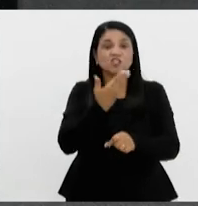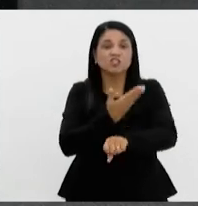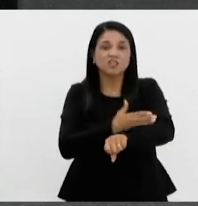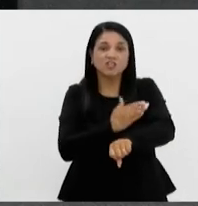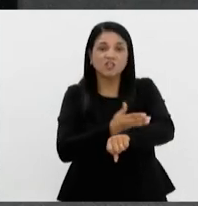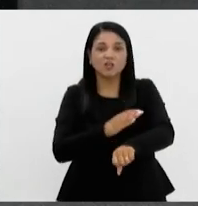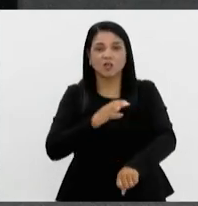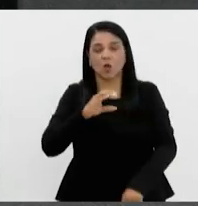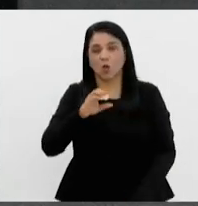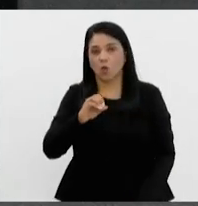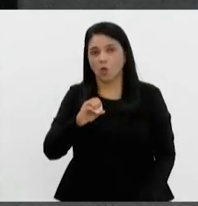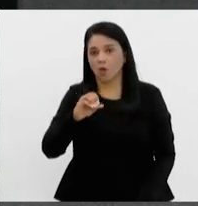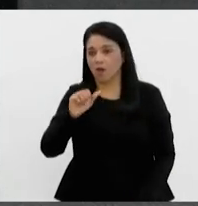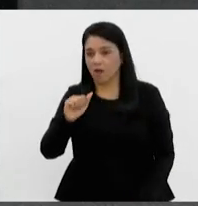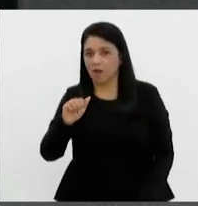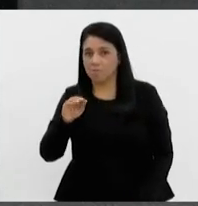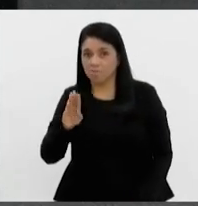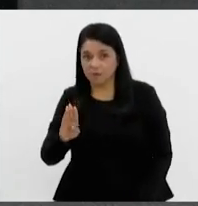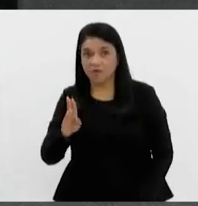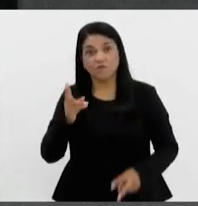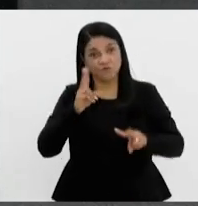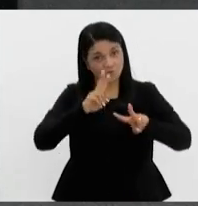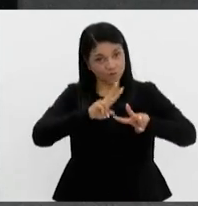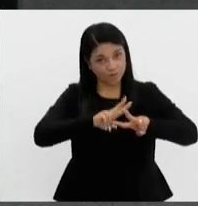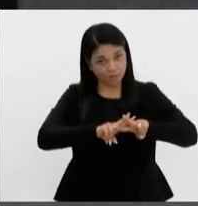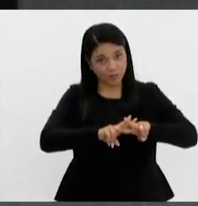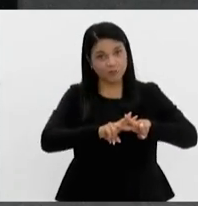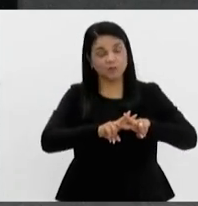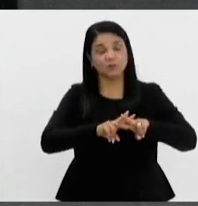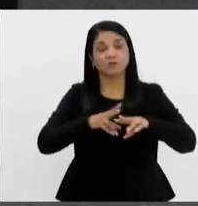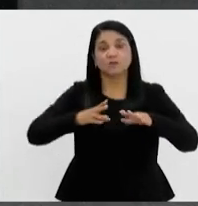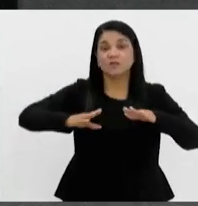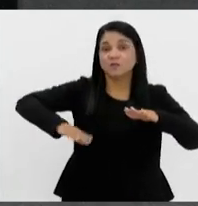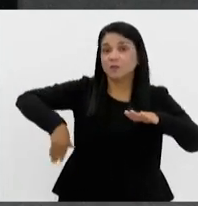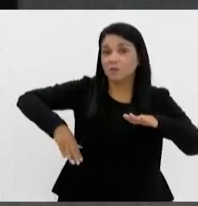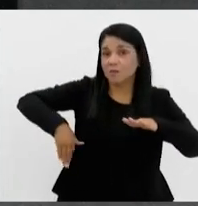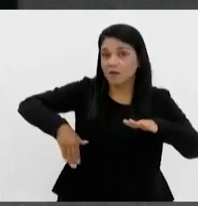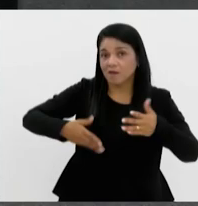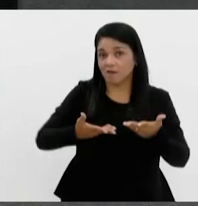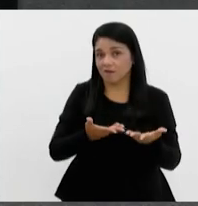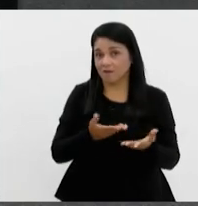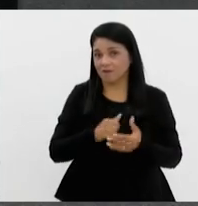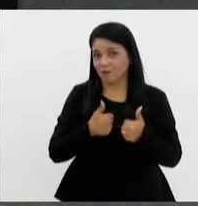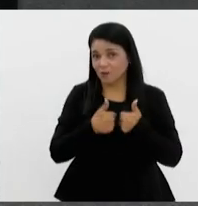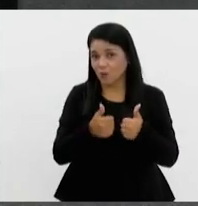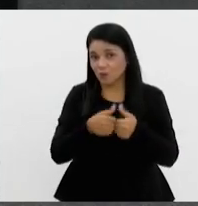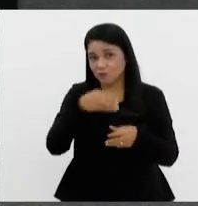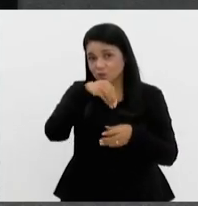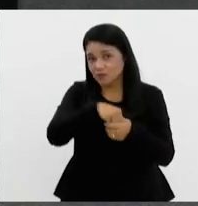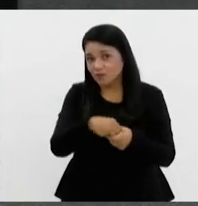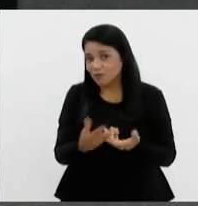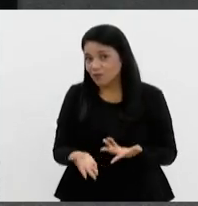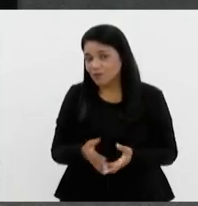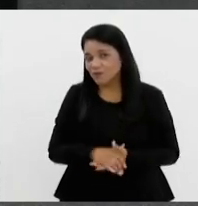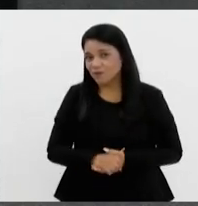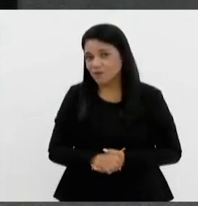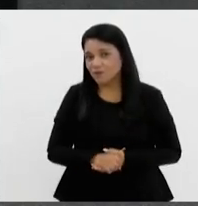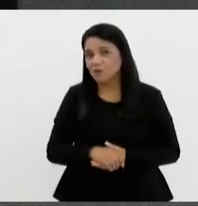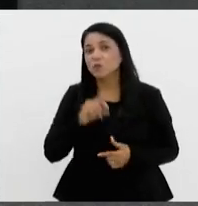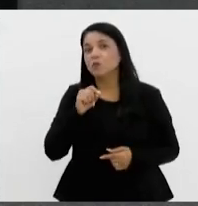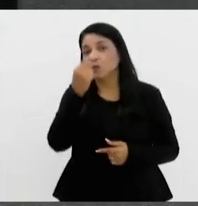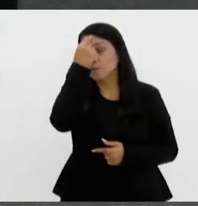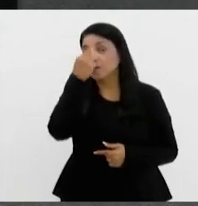do estado do Rio de Janeiro, que foi apreendido no caminho da praia. Não à toa, qual era o perfil desse estagiário da OAB?